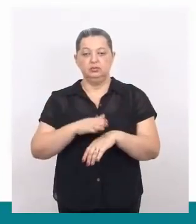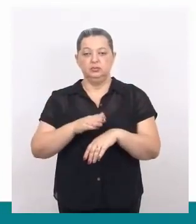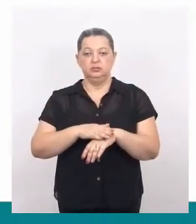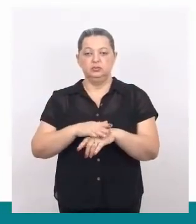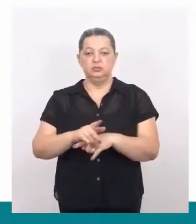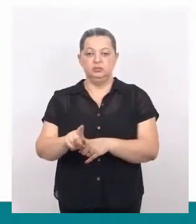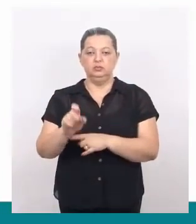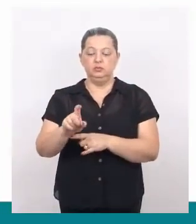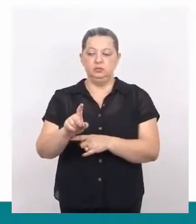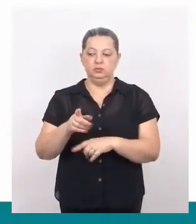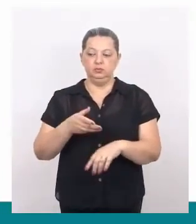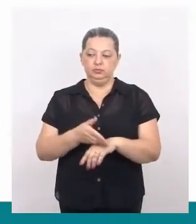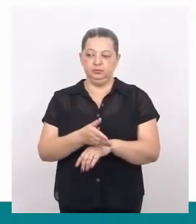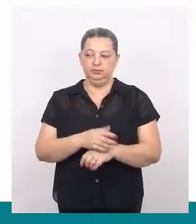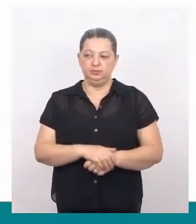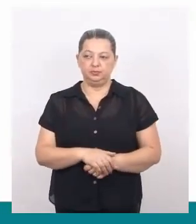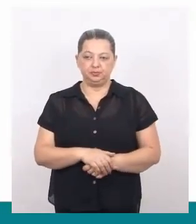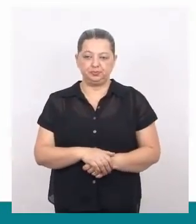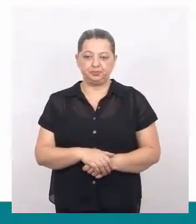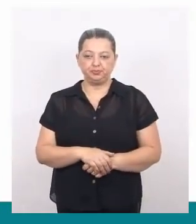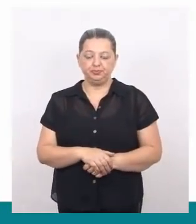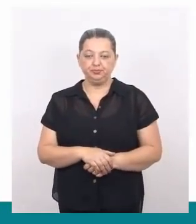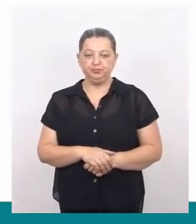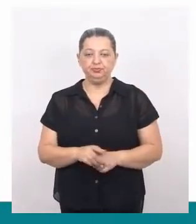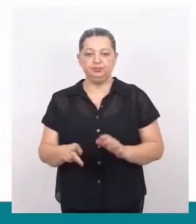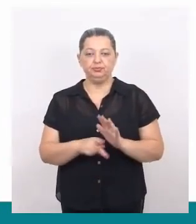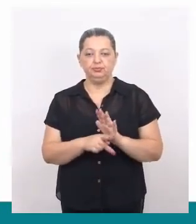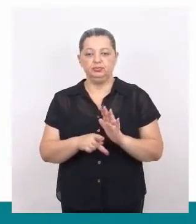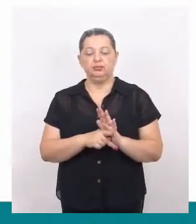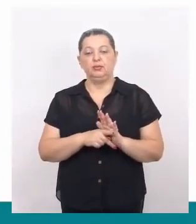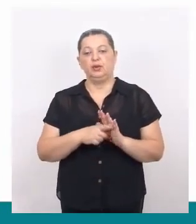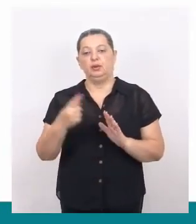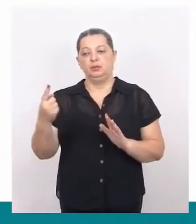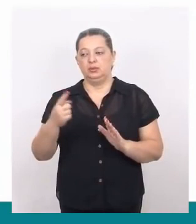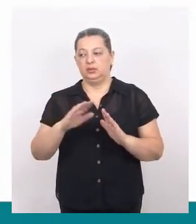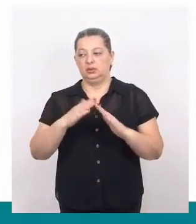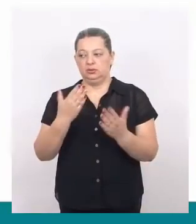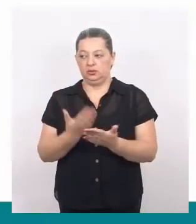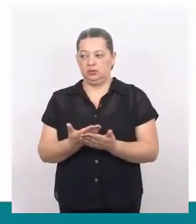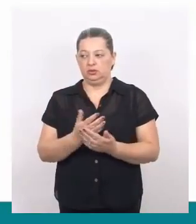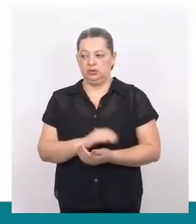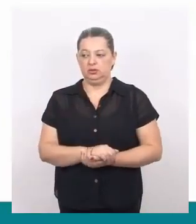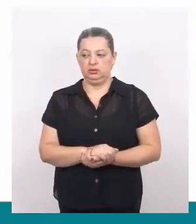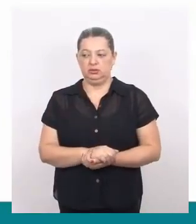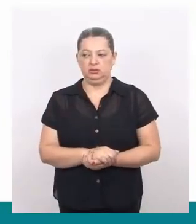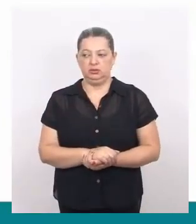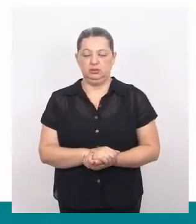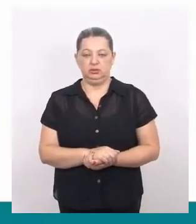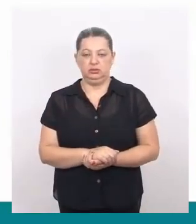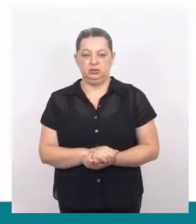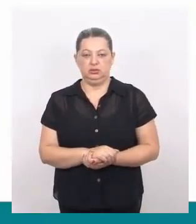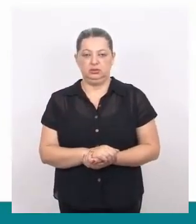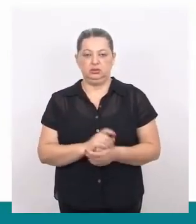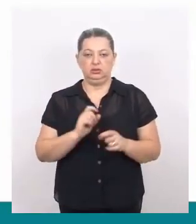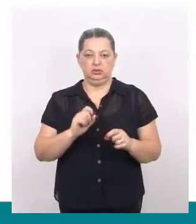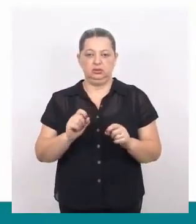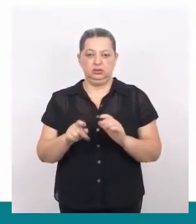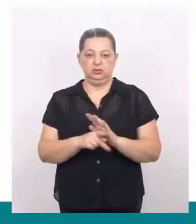atribuição. Ele verifica, vamos aqui falar das colunas, primeiro é a escola que ele está realizando a atribuição, o semestre